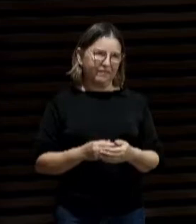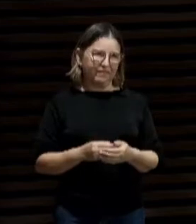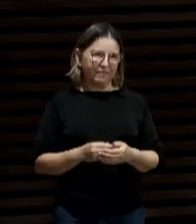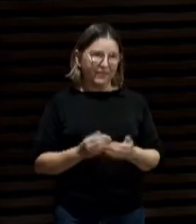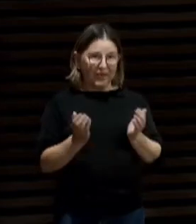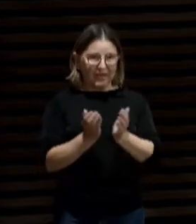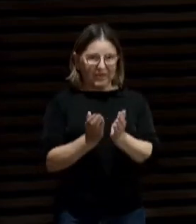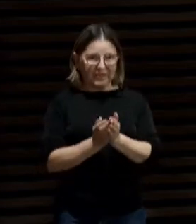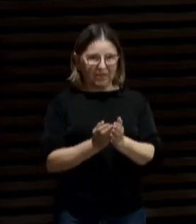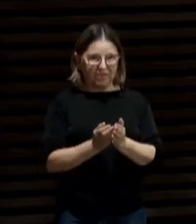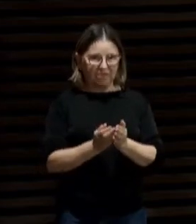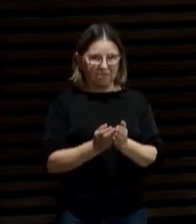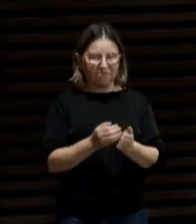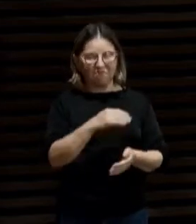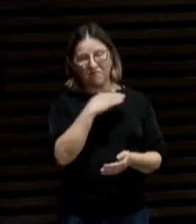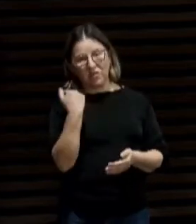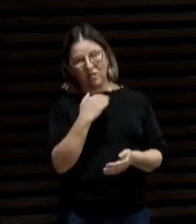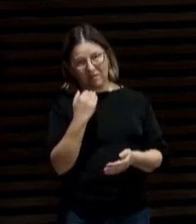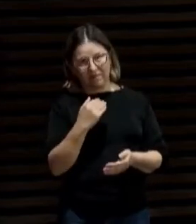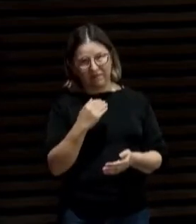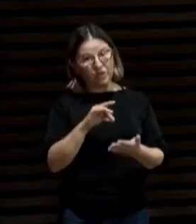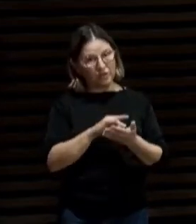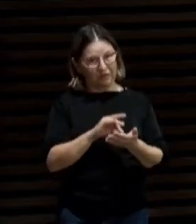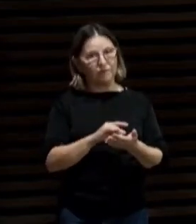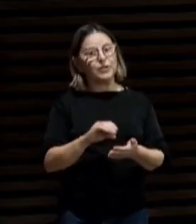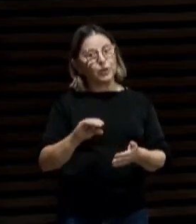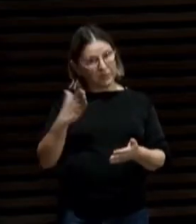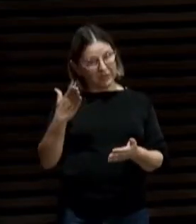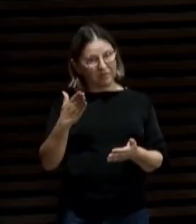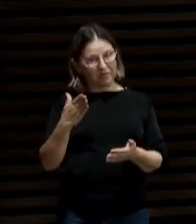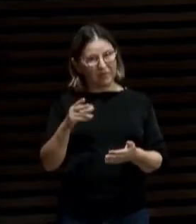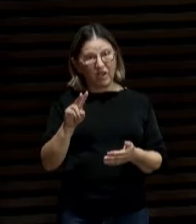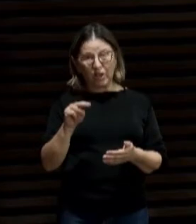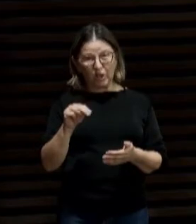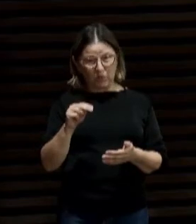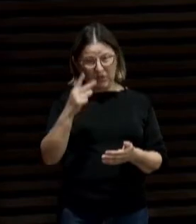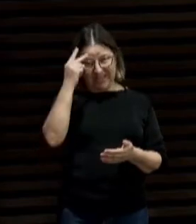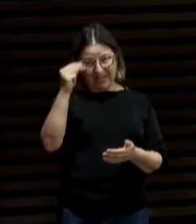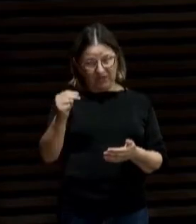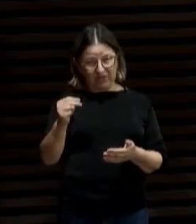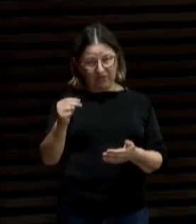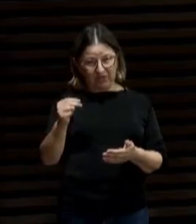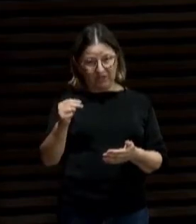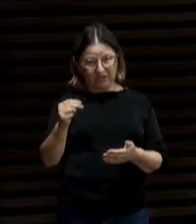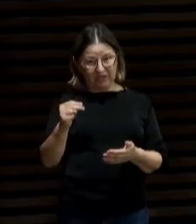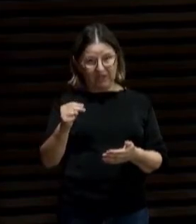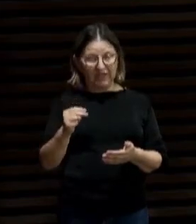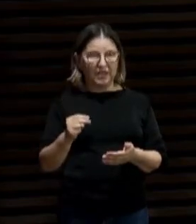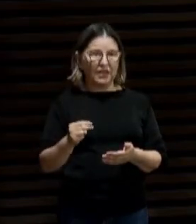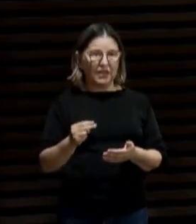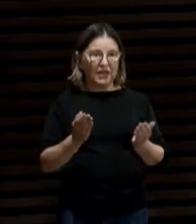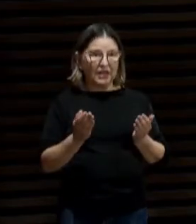Cristãos seriam mortos, como de fato vem sendo. Nunca na história tantos cristãos morreram por causa da sua fé. Nós aqui no